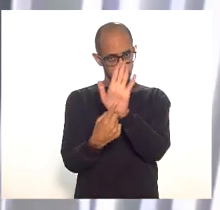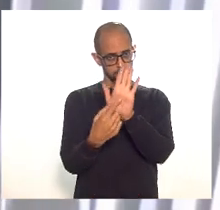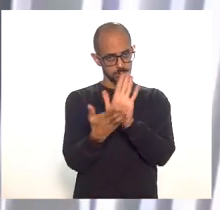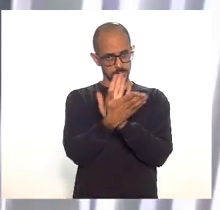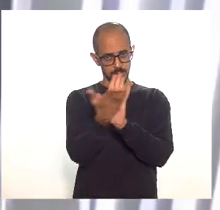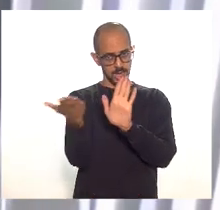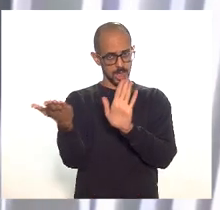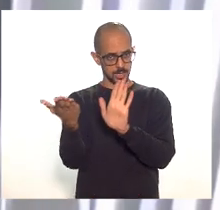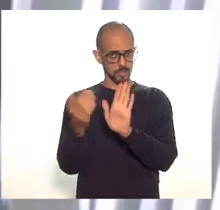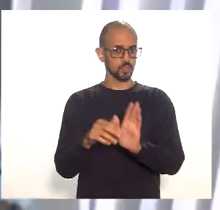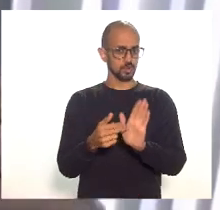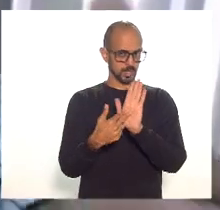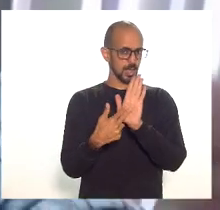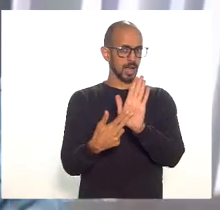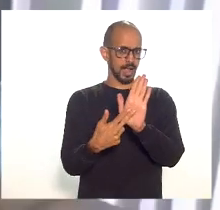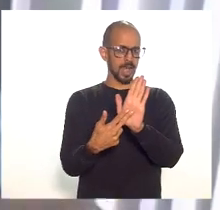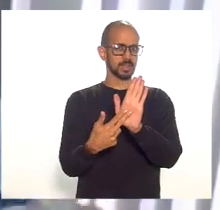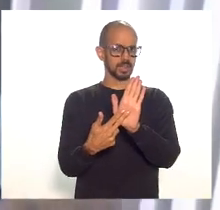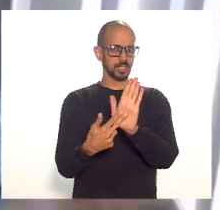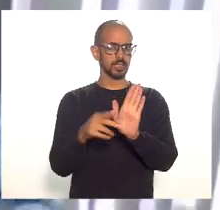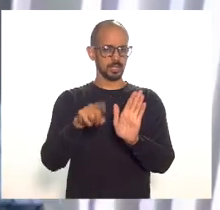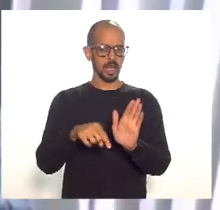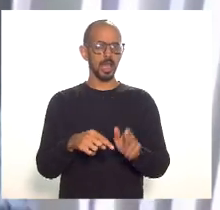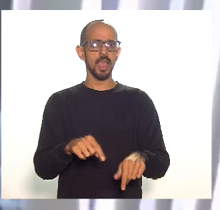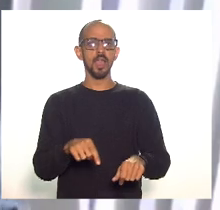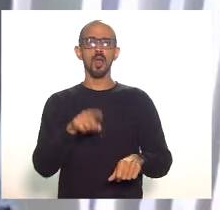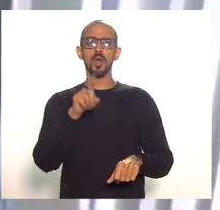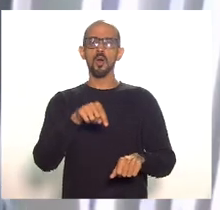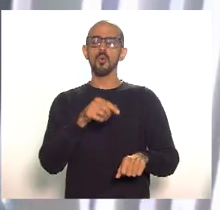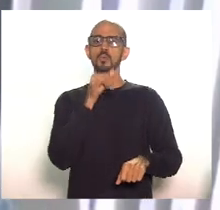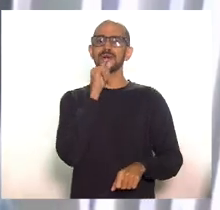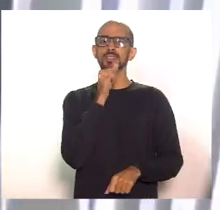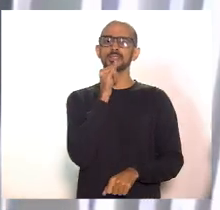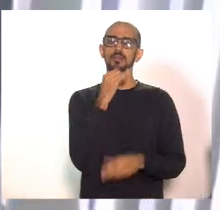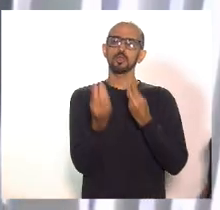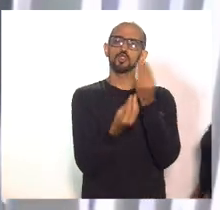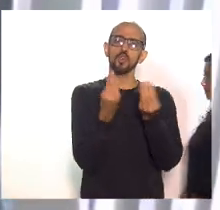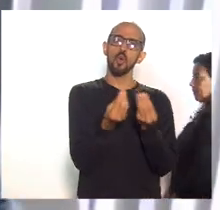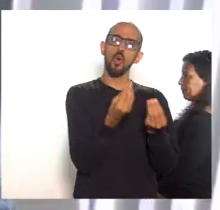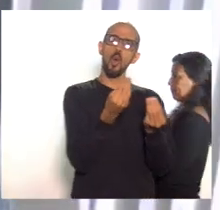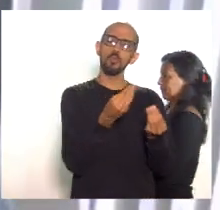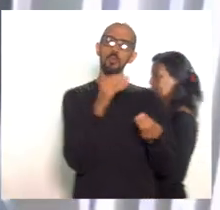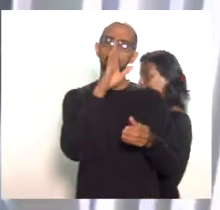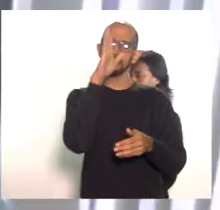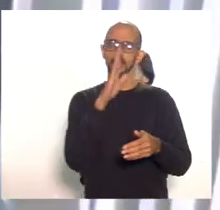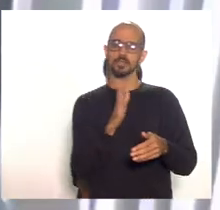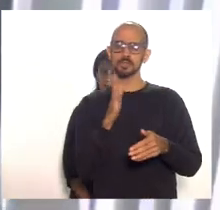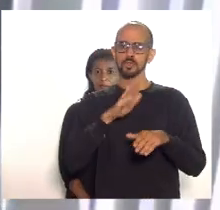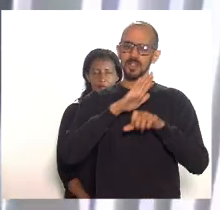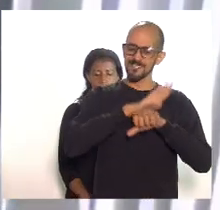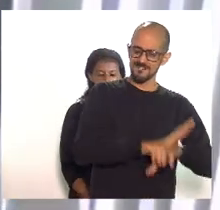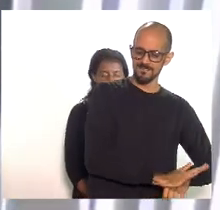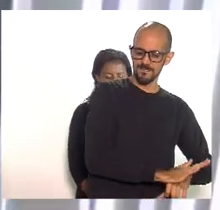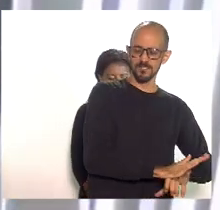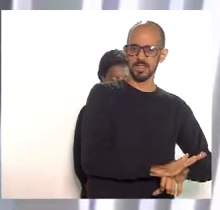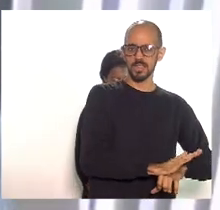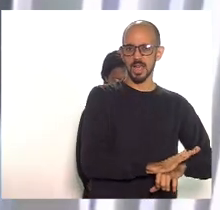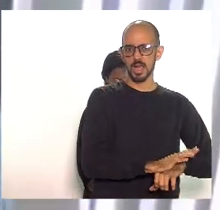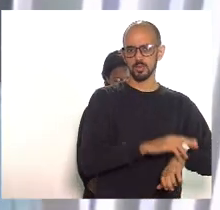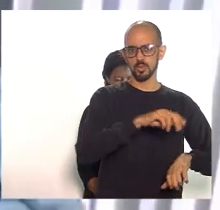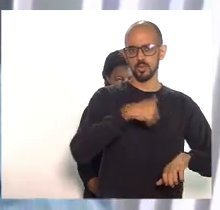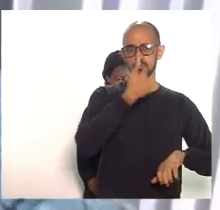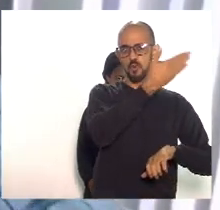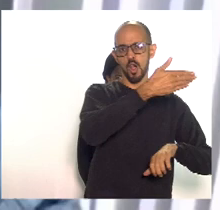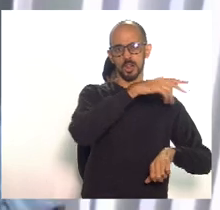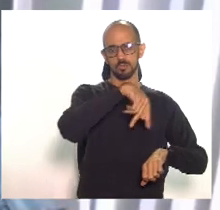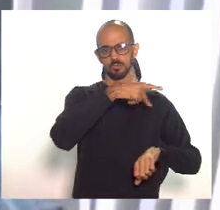carta, dizendo que é mais um exemplo de como que o Brasil está humilhado na cena internacional, e